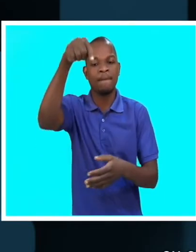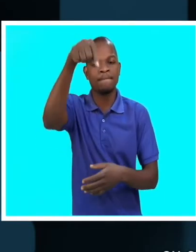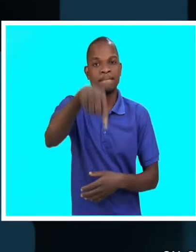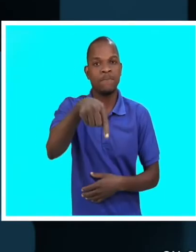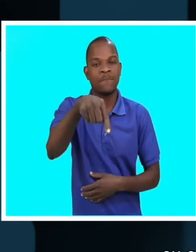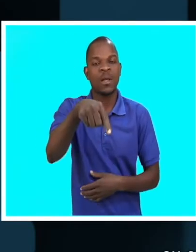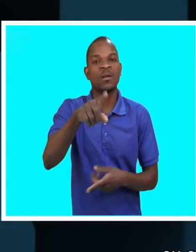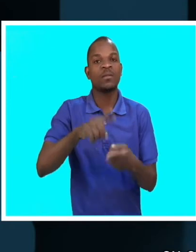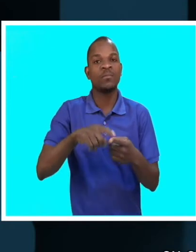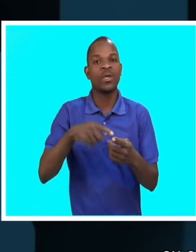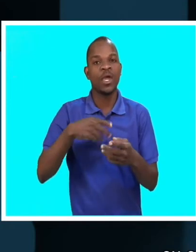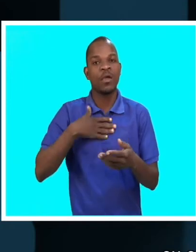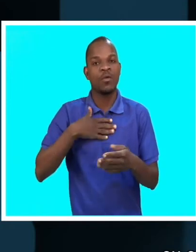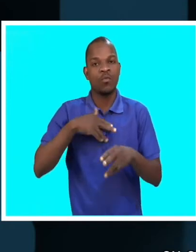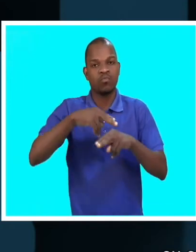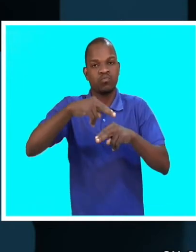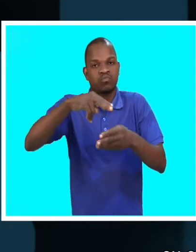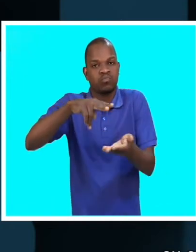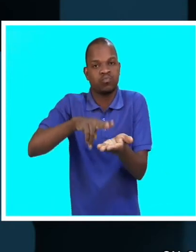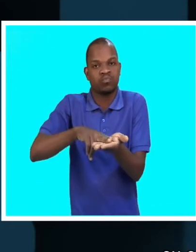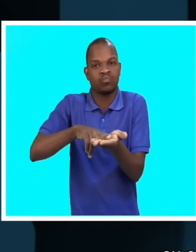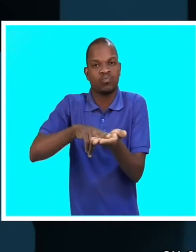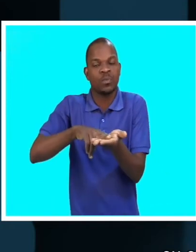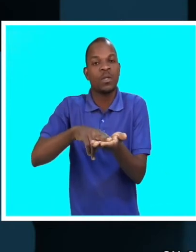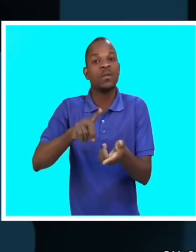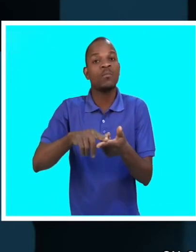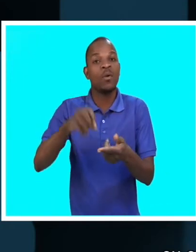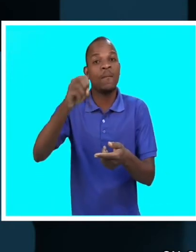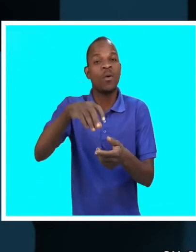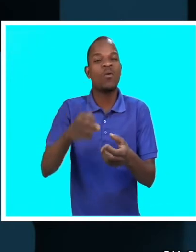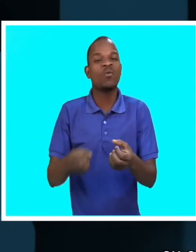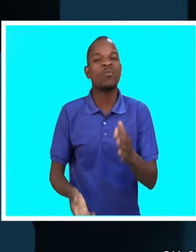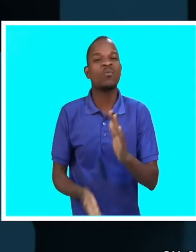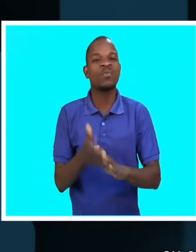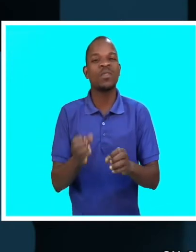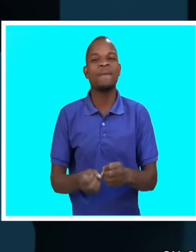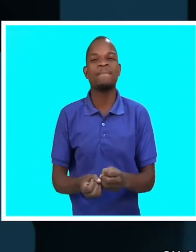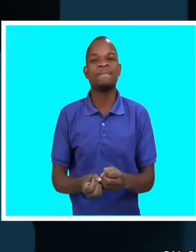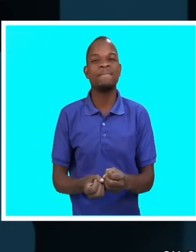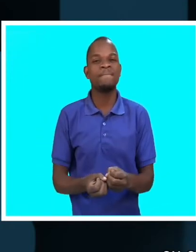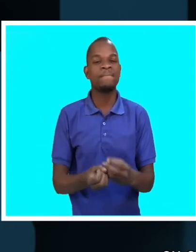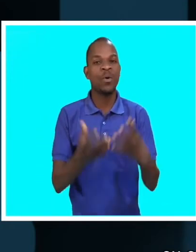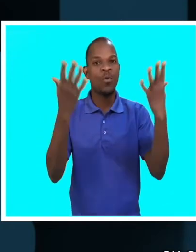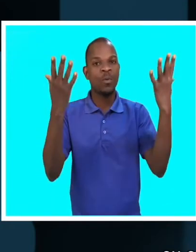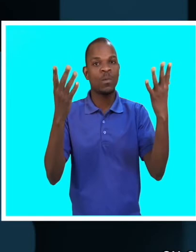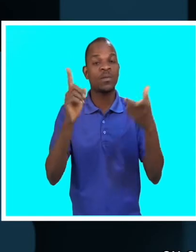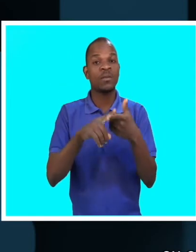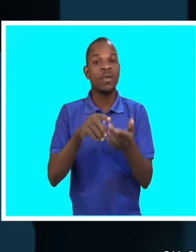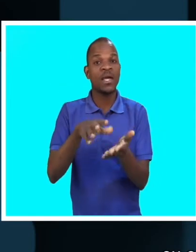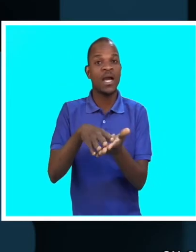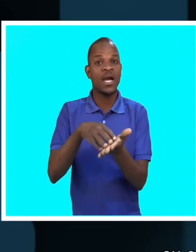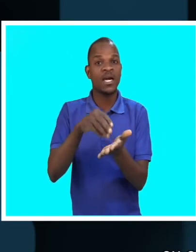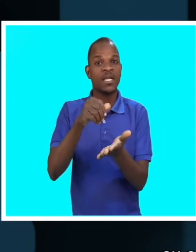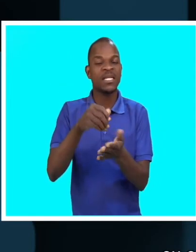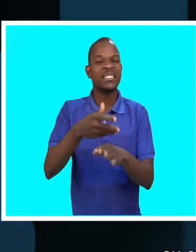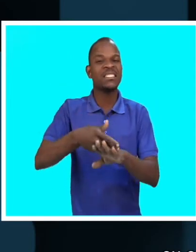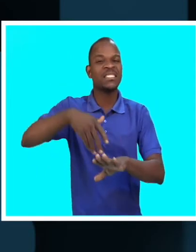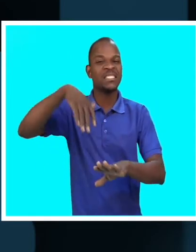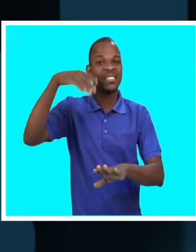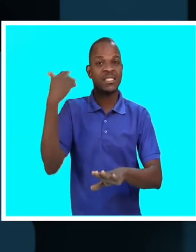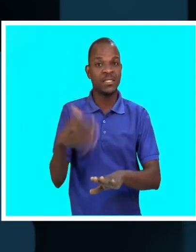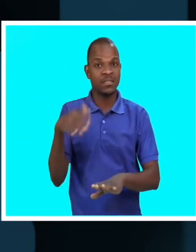estava placado. E quando cai, depois faz uma explode. Aquela arreia